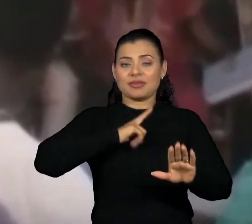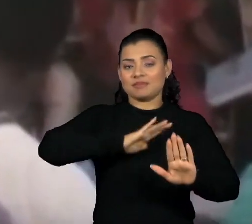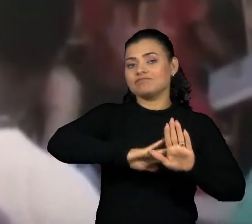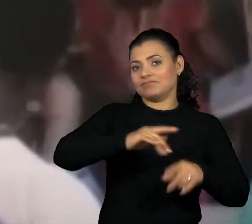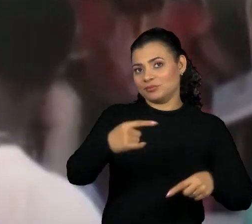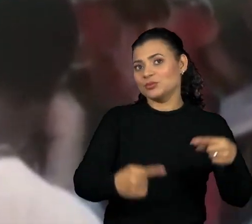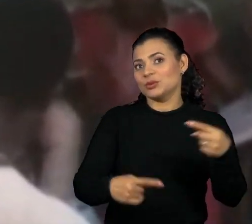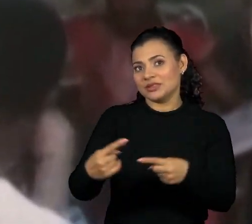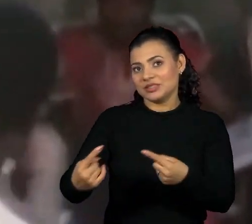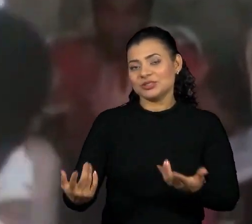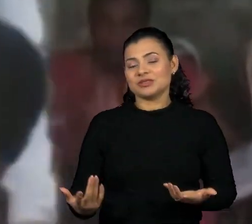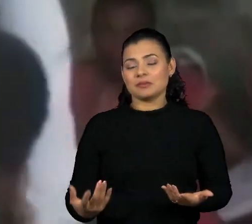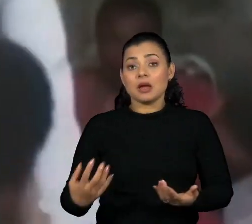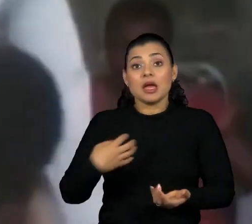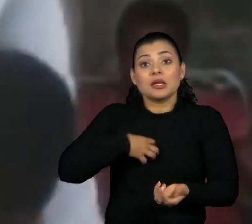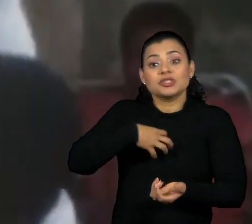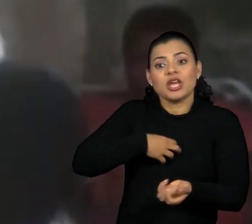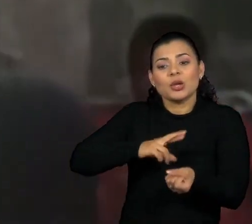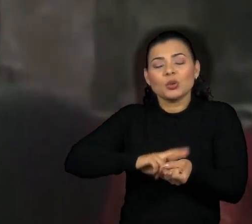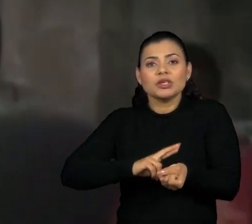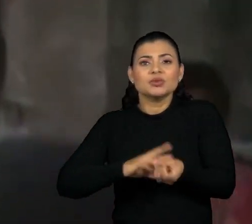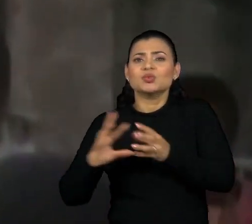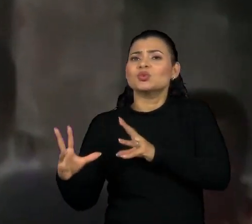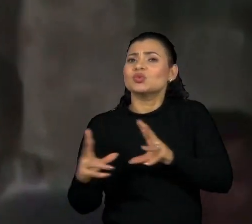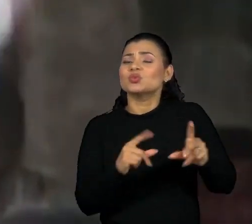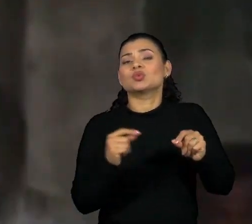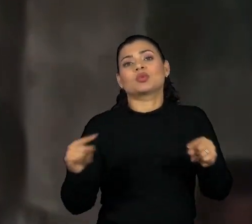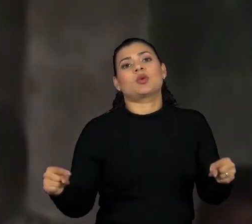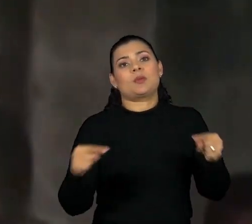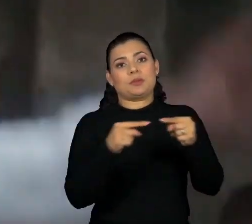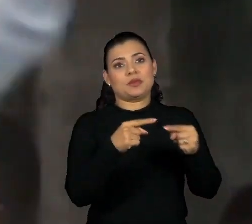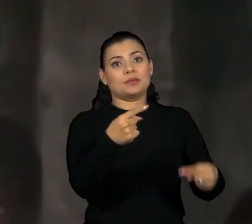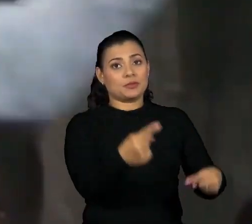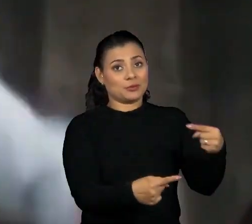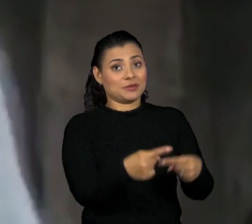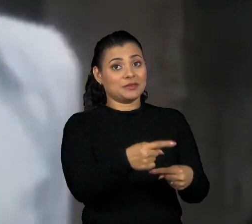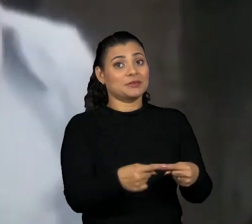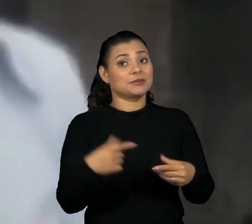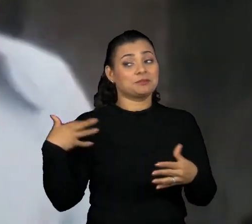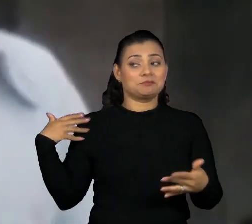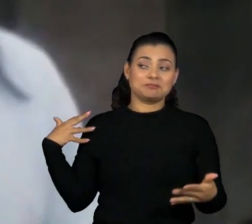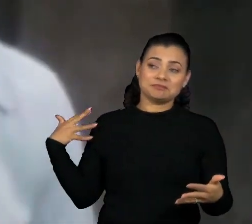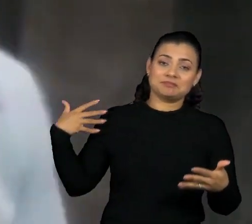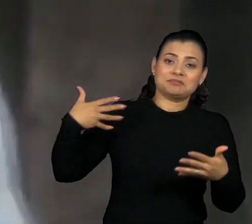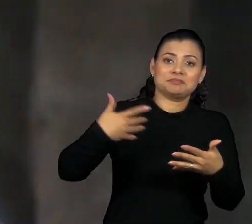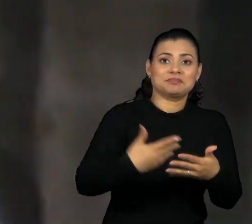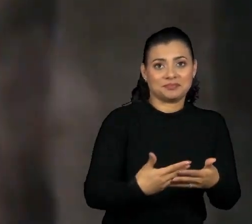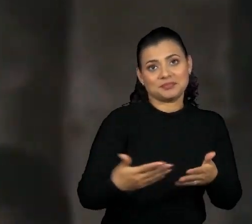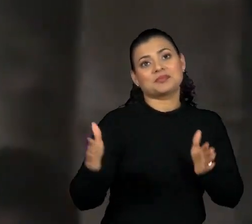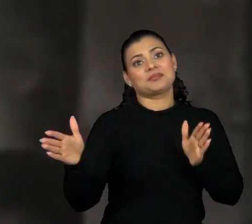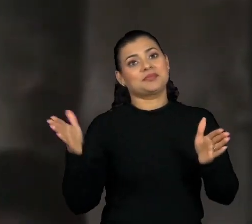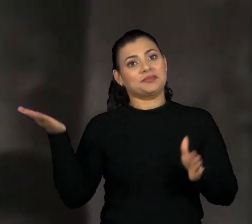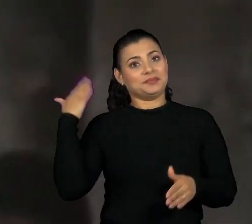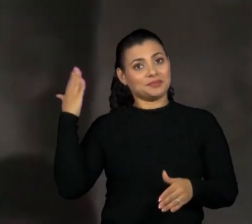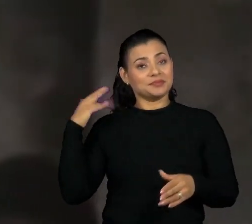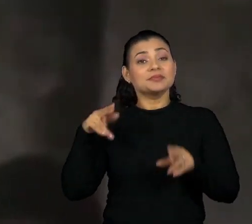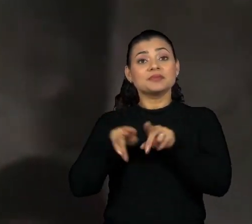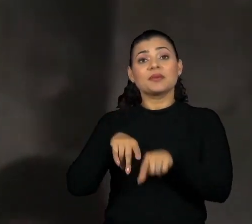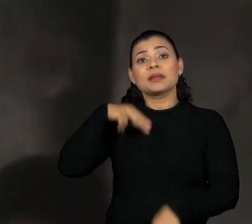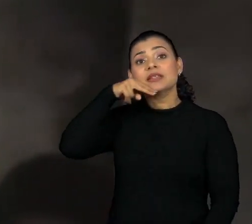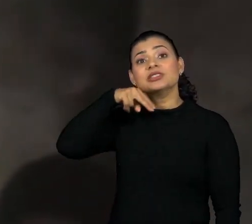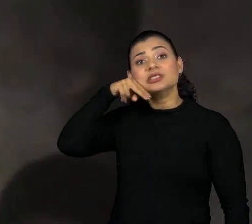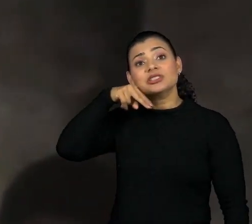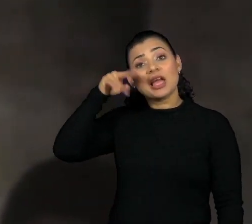músicas se estruturam, né? Tem bastante a ver com as questões políticas que atravessavam o continente africano e principalmente a